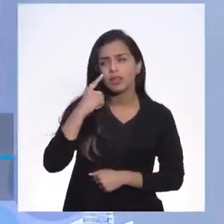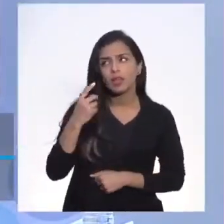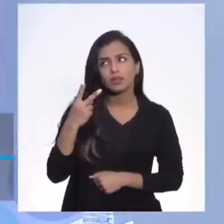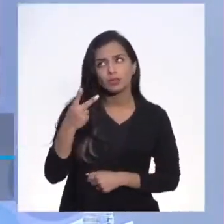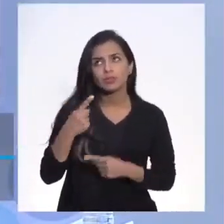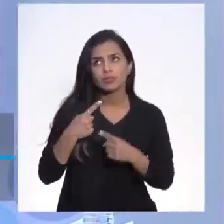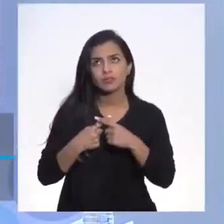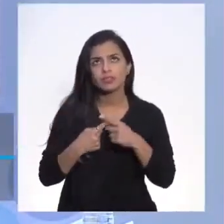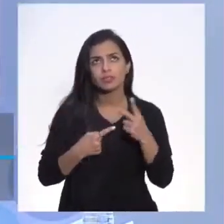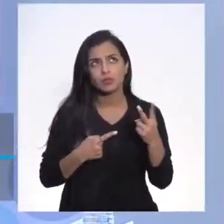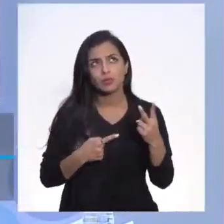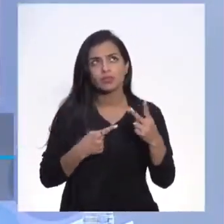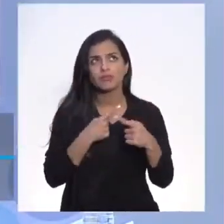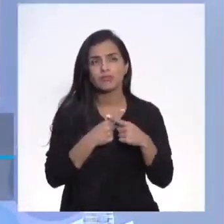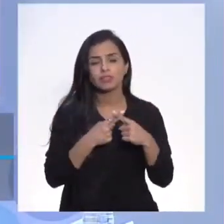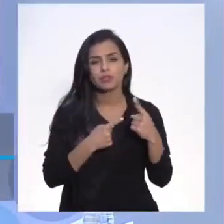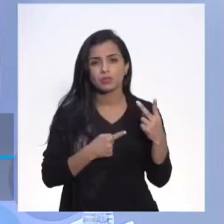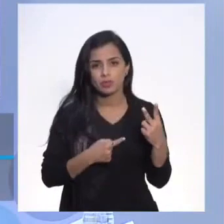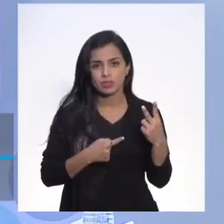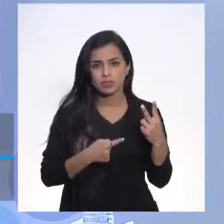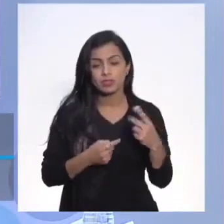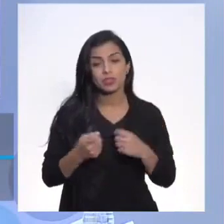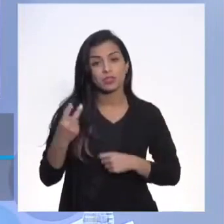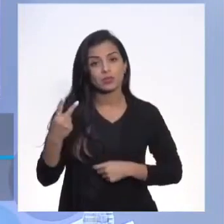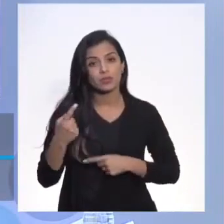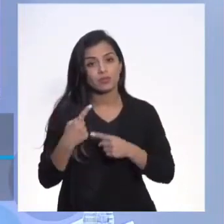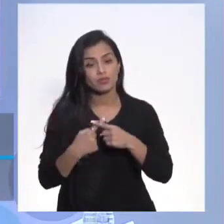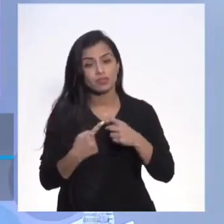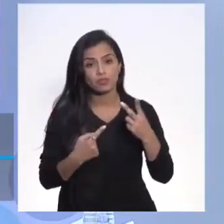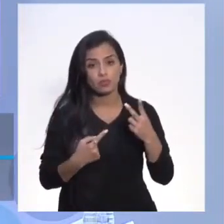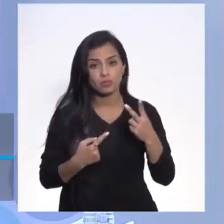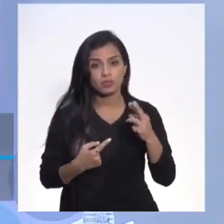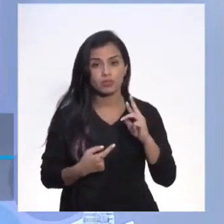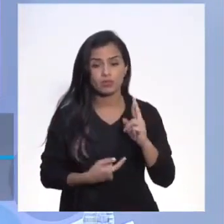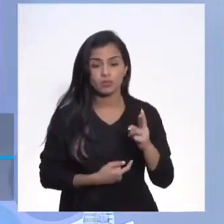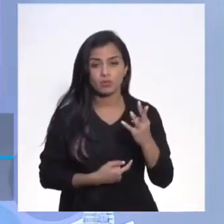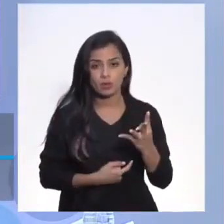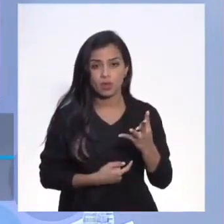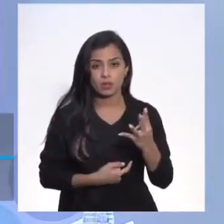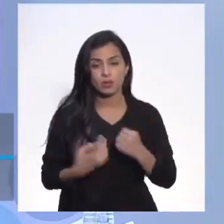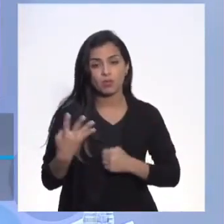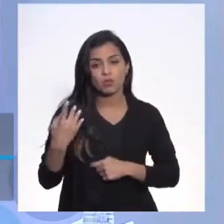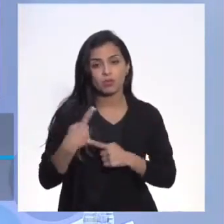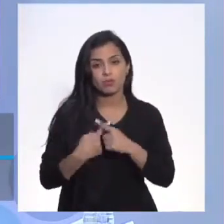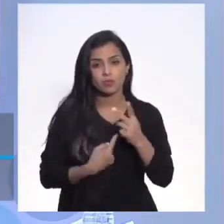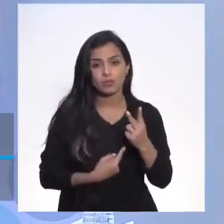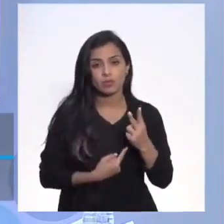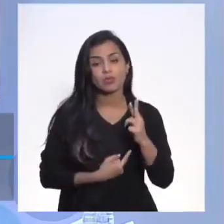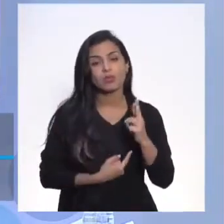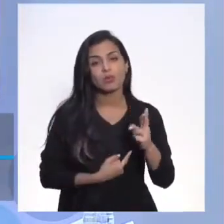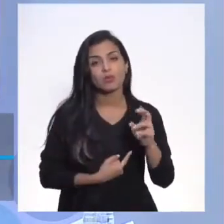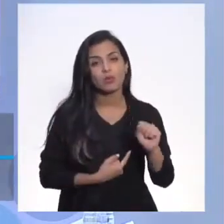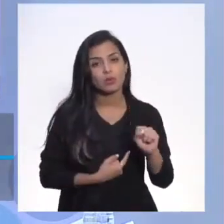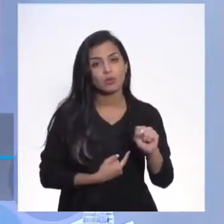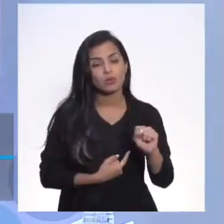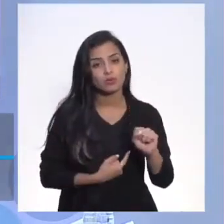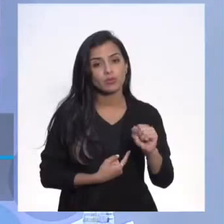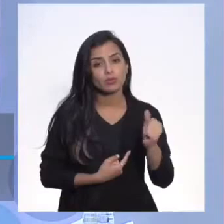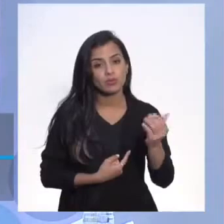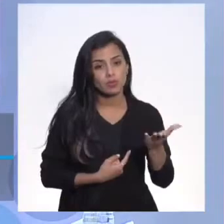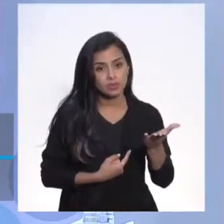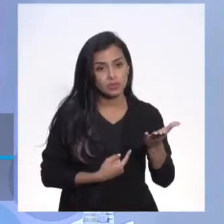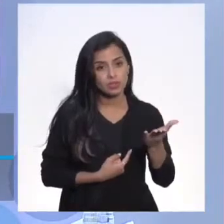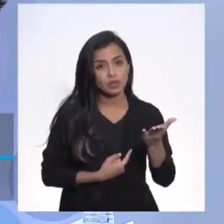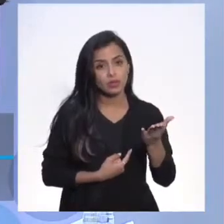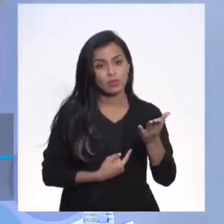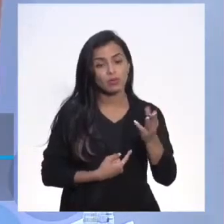vezes 2 vezes 2. 2 vezes 2, 4. 4 vezes 2, 8. Então, raiz cúbica